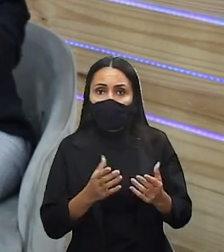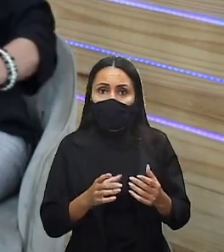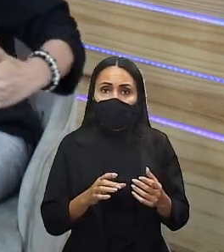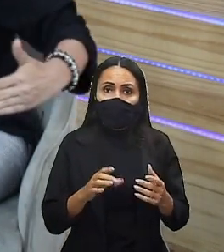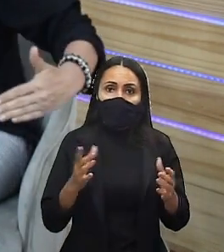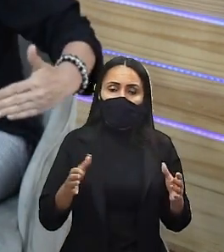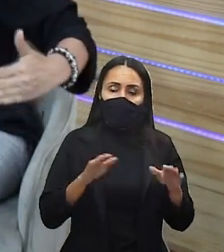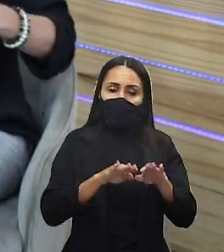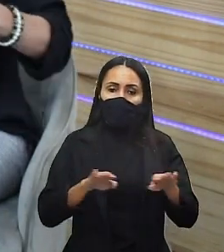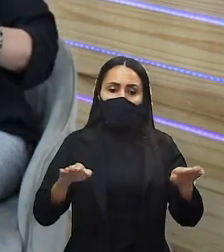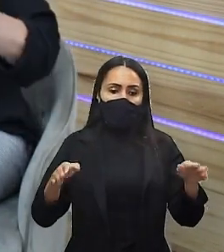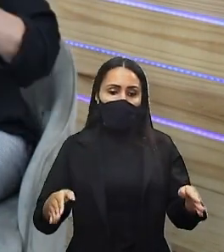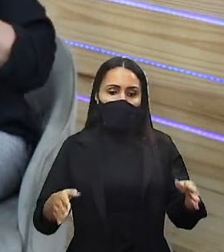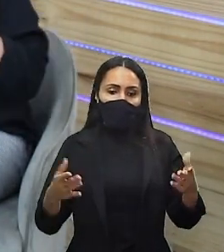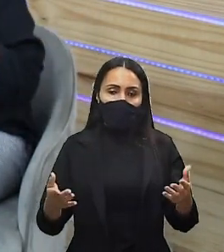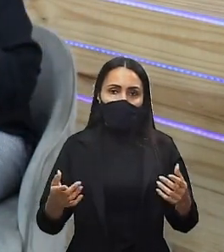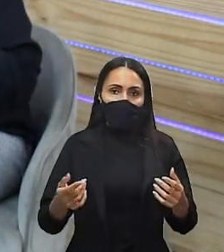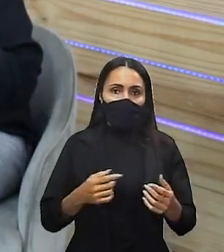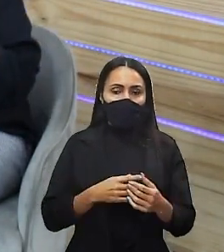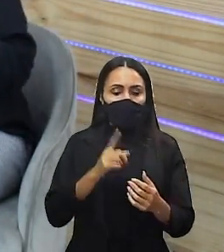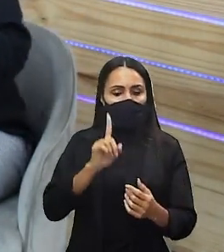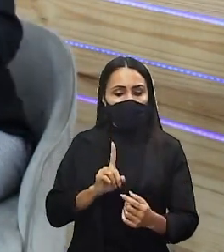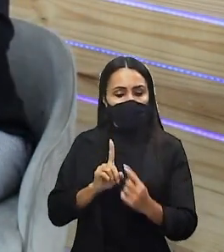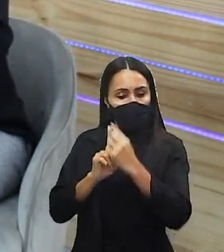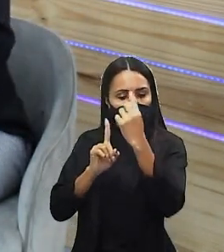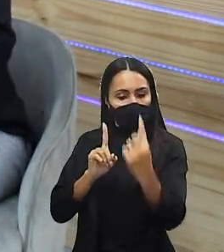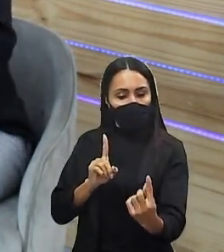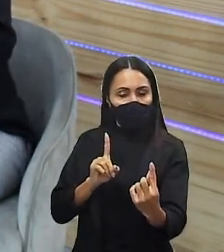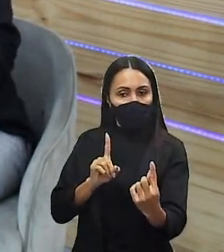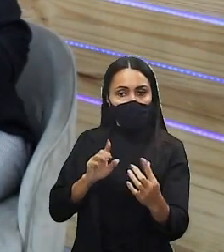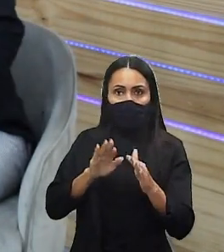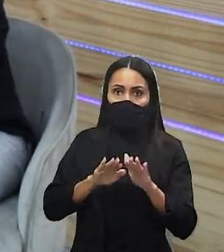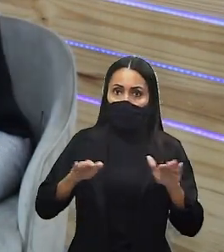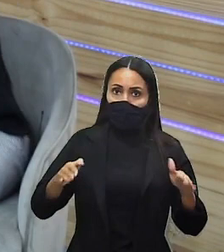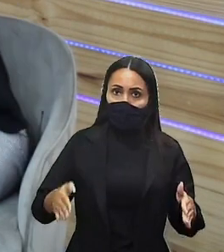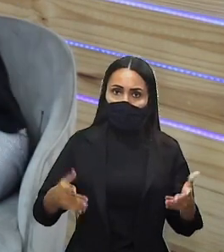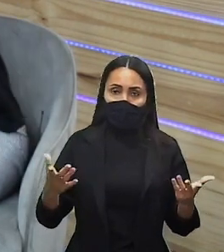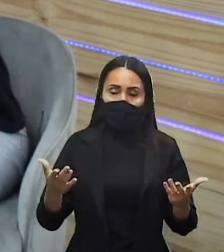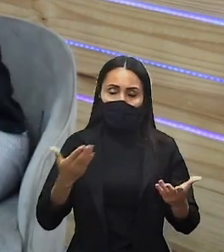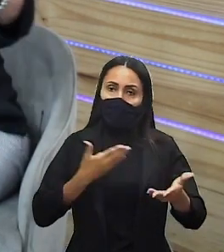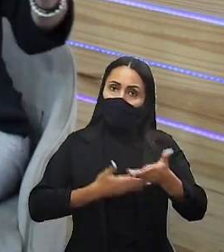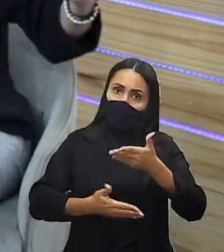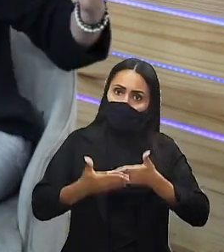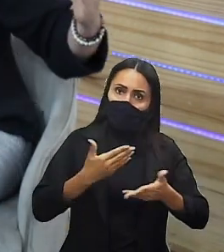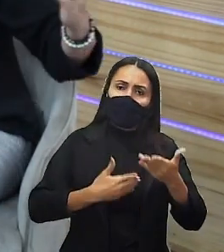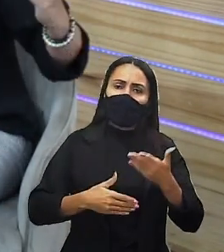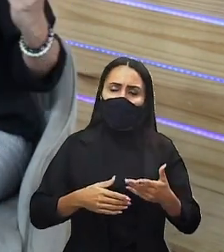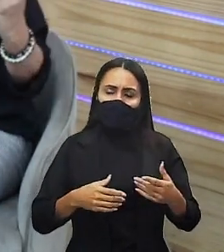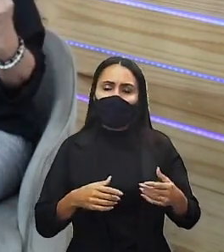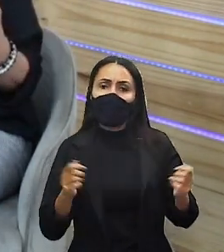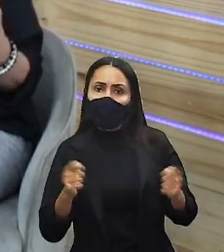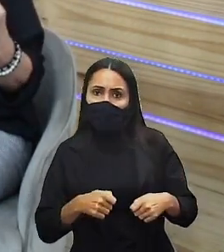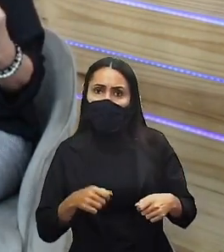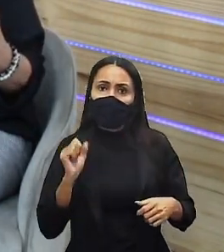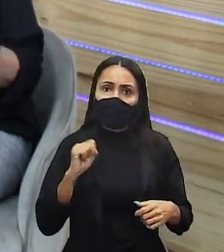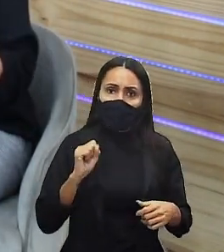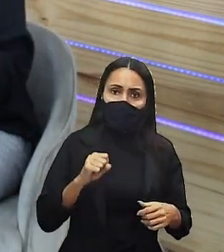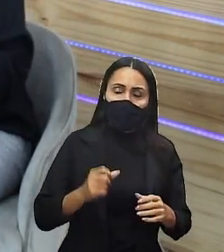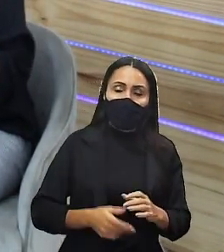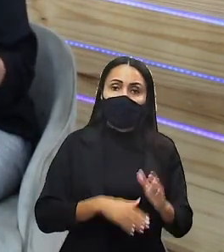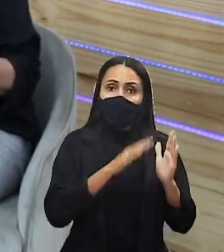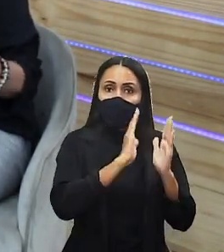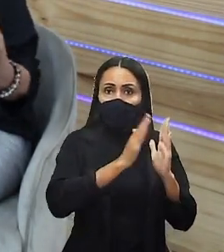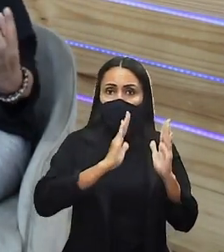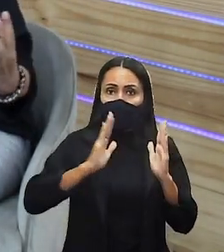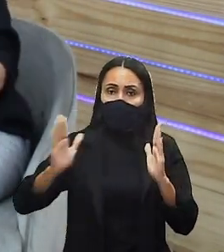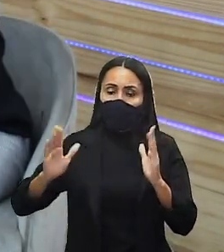estabeleça esse balcão entre você e o usuário, entre você e a comunidade que está ali. Porque dependendo da sua biblioteca, você vai